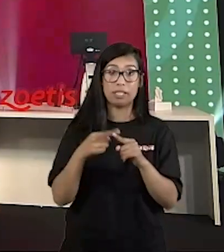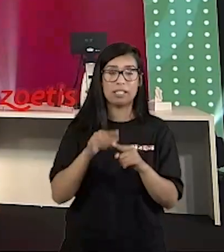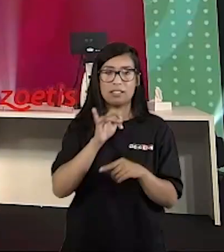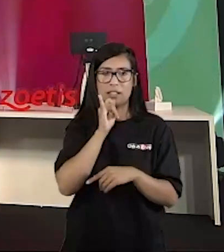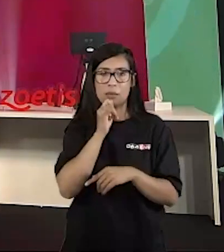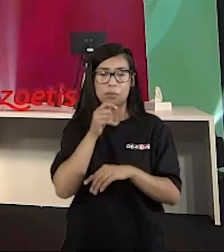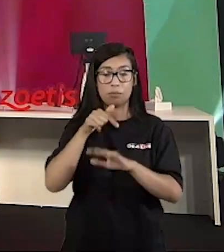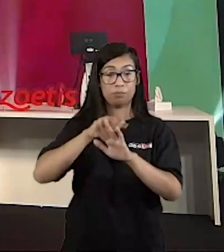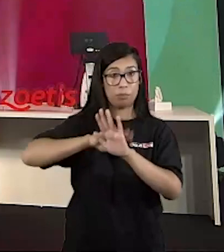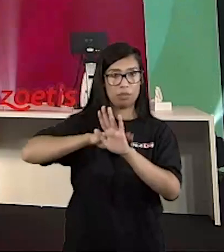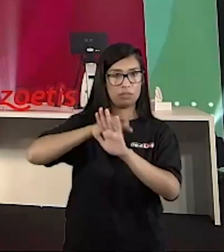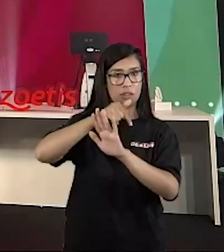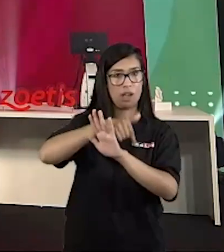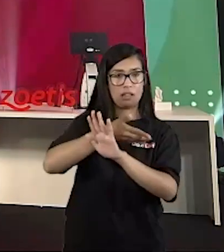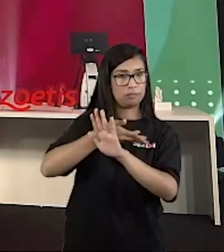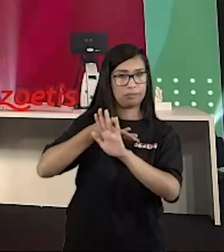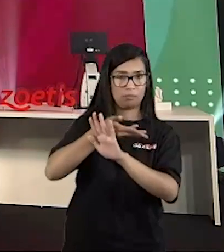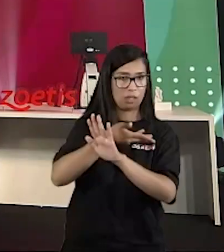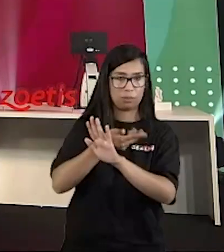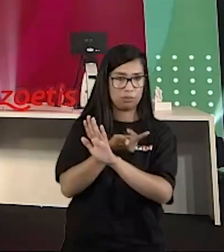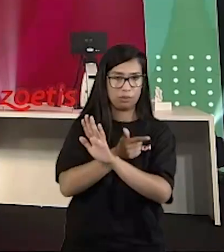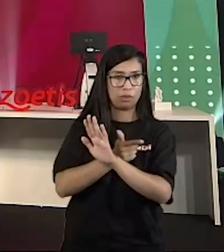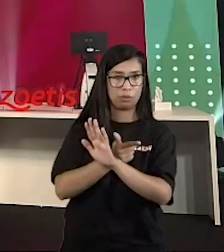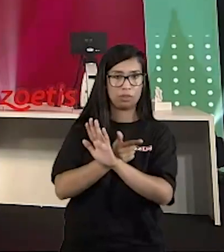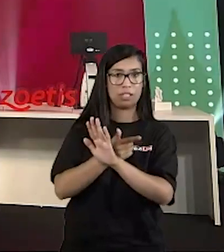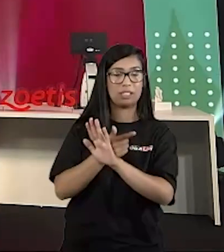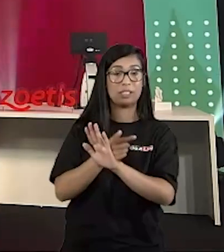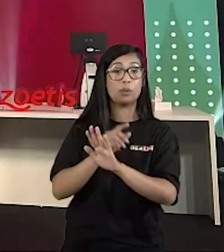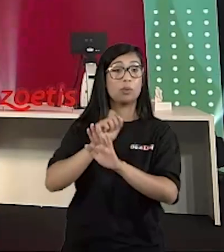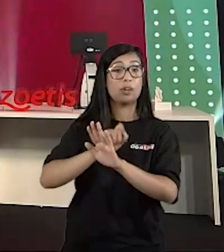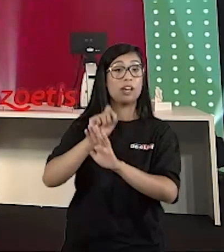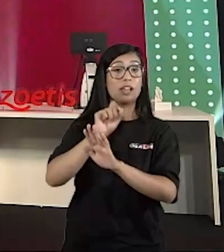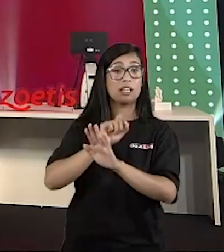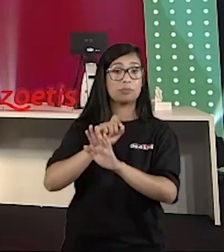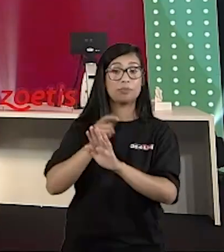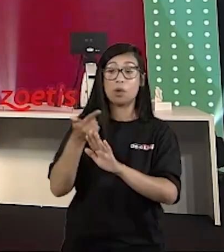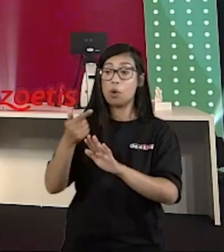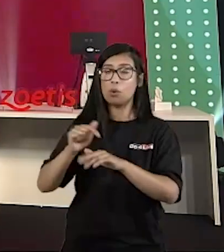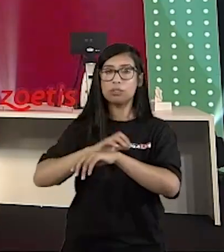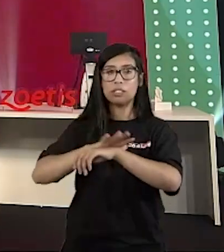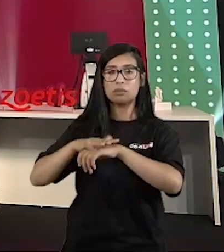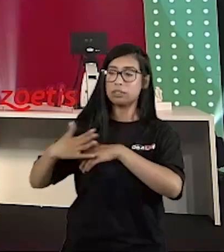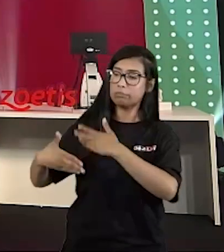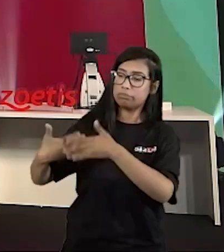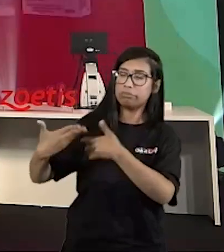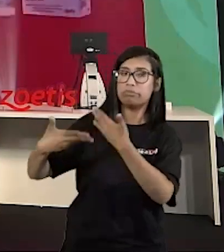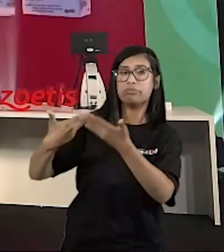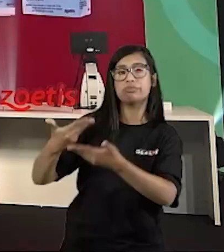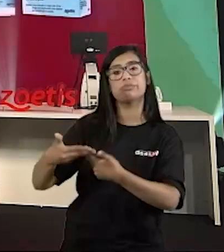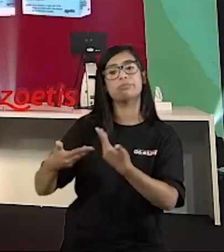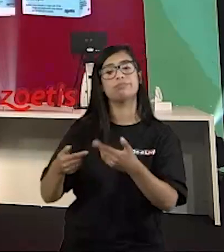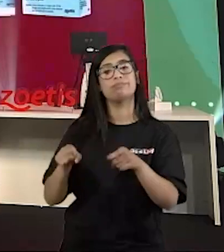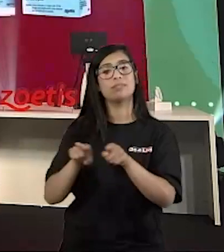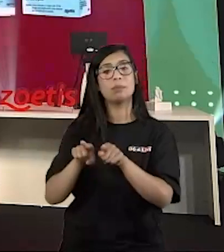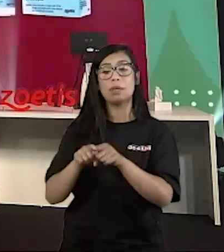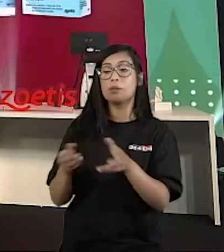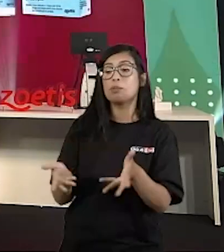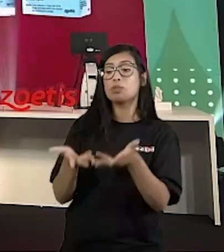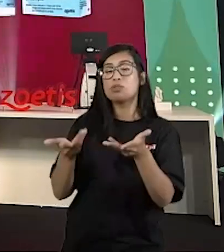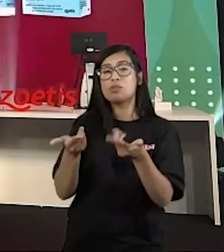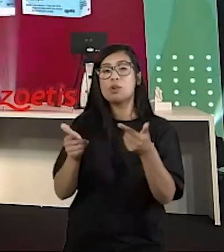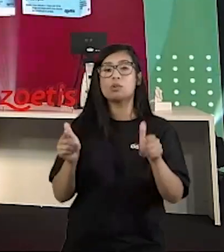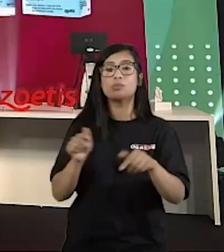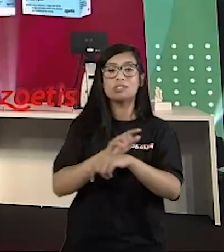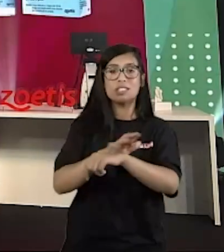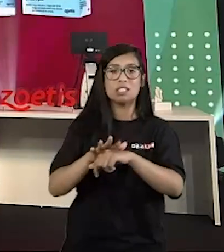antibiótico, sem controlar a doença primária. Ou, do outro lado, nós vamos querer controlar o alérgico